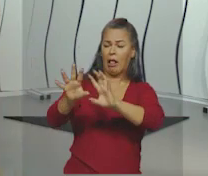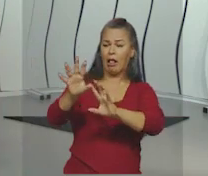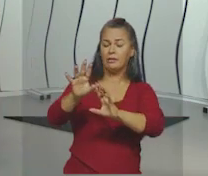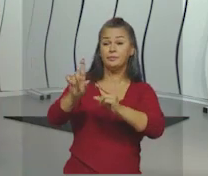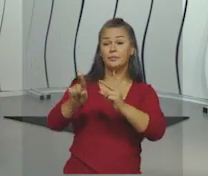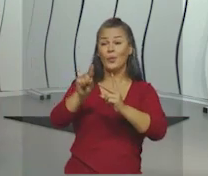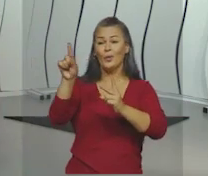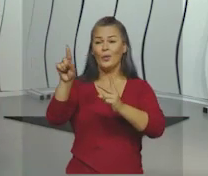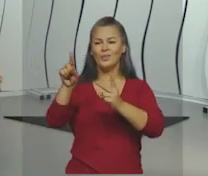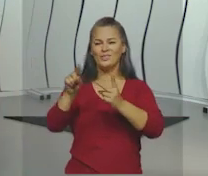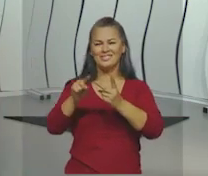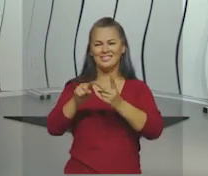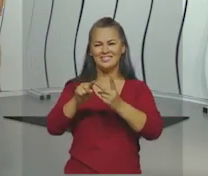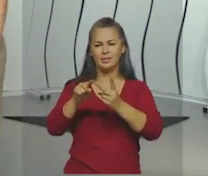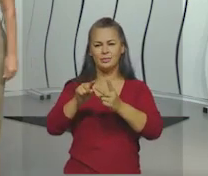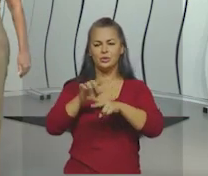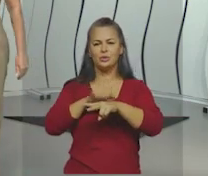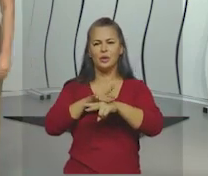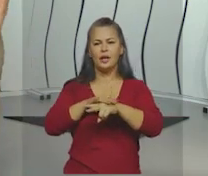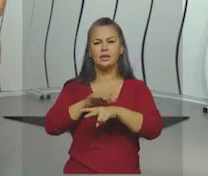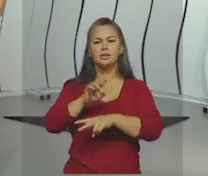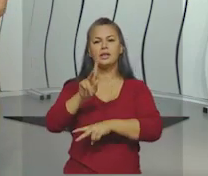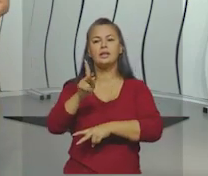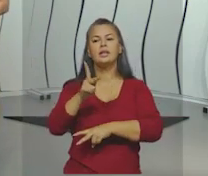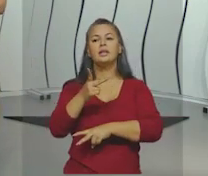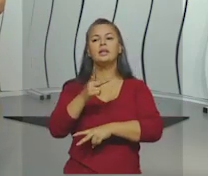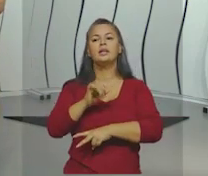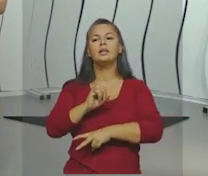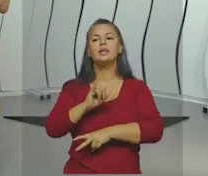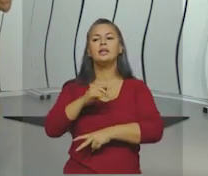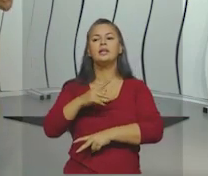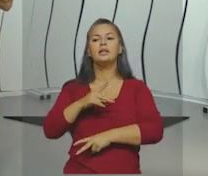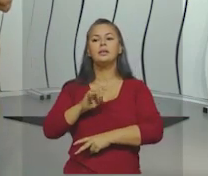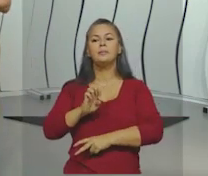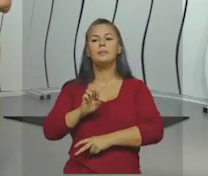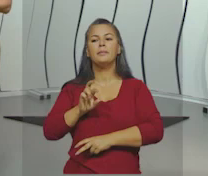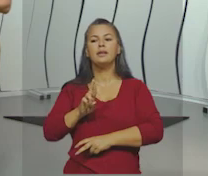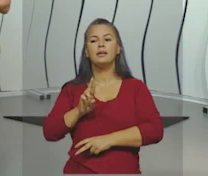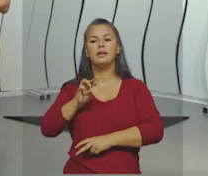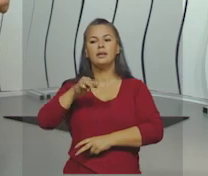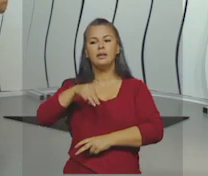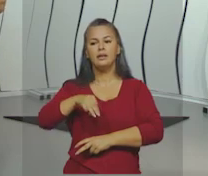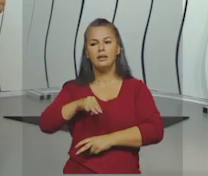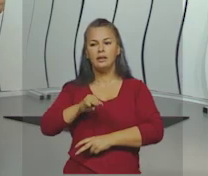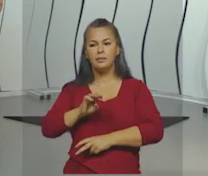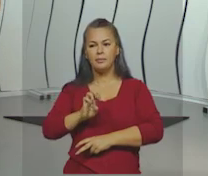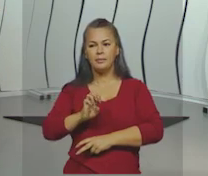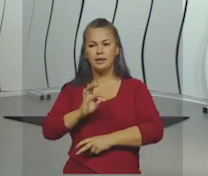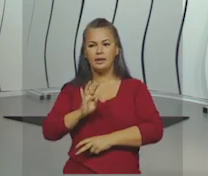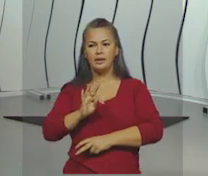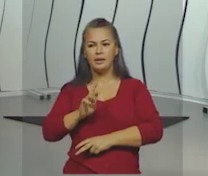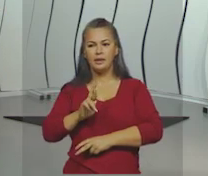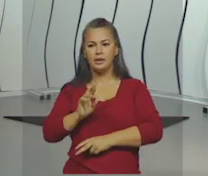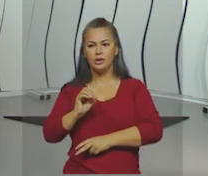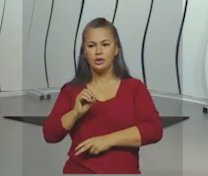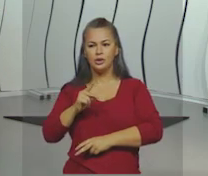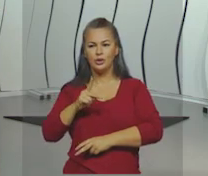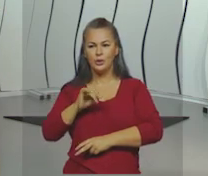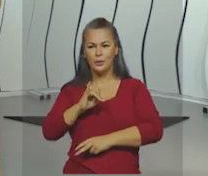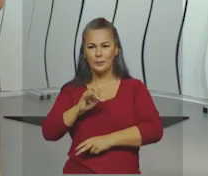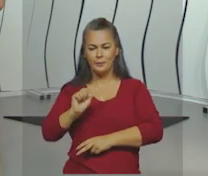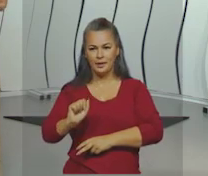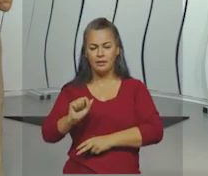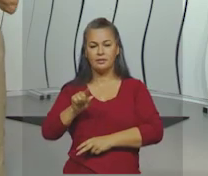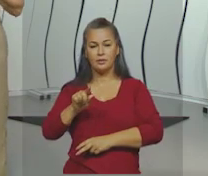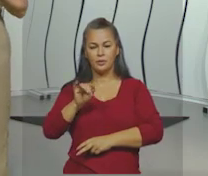Hipermetropia tem origem num globo ocular com comprimento axial curto, a imagem visual formada é